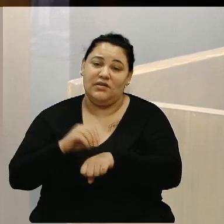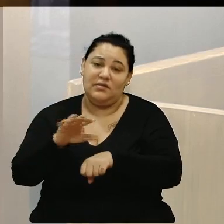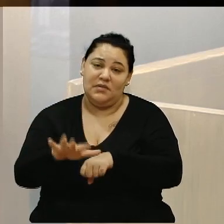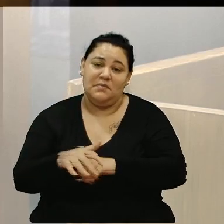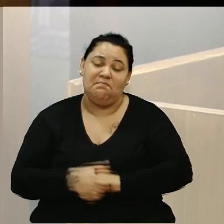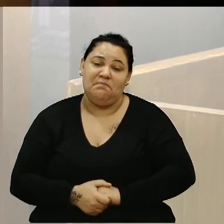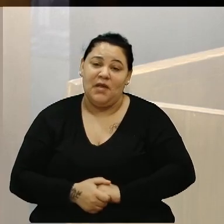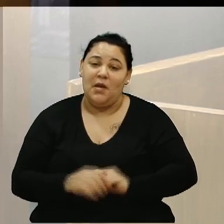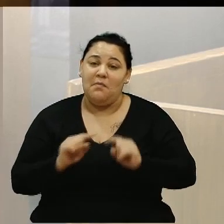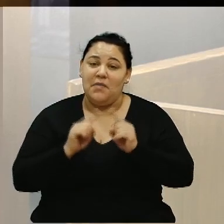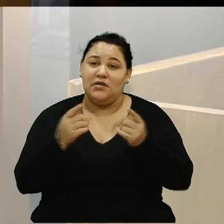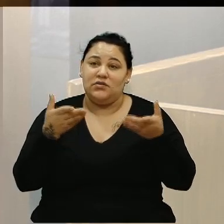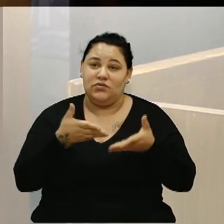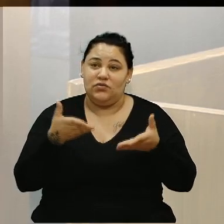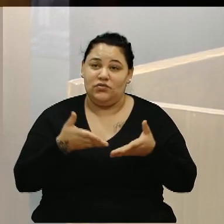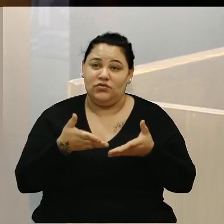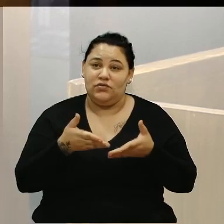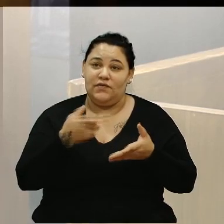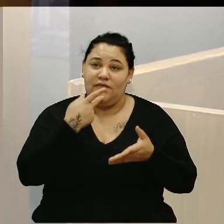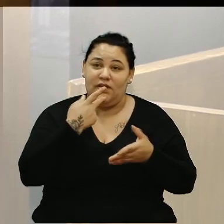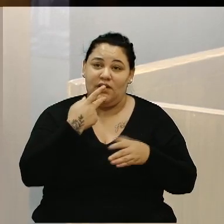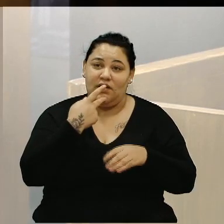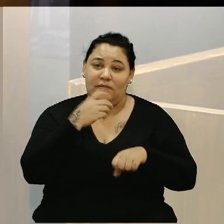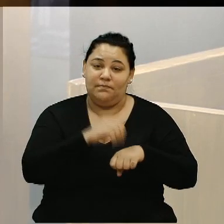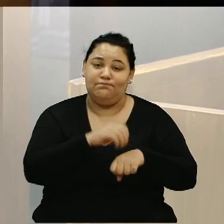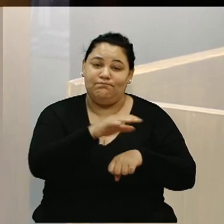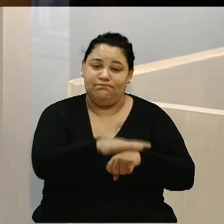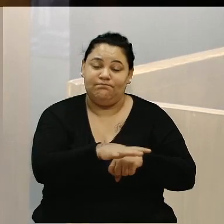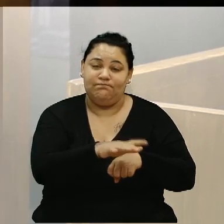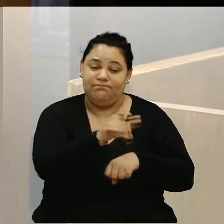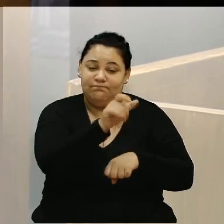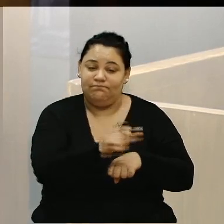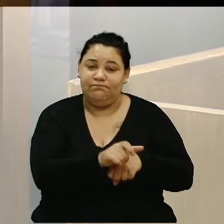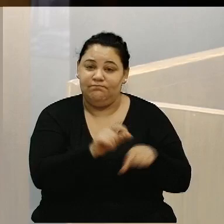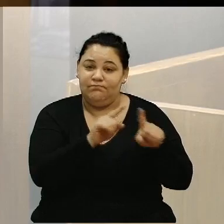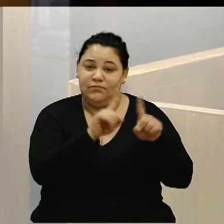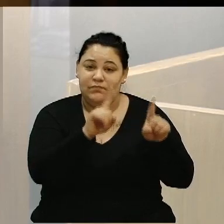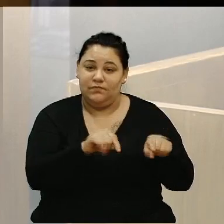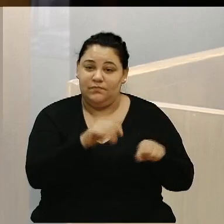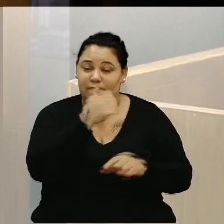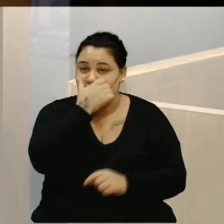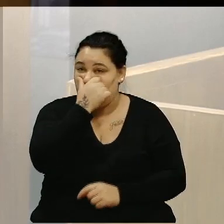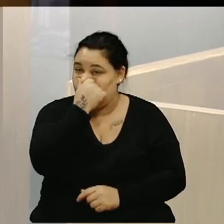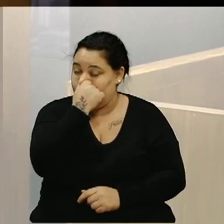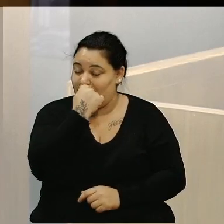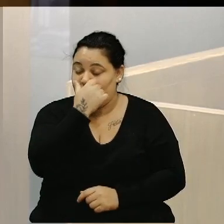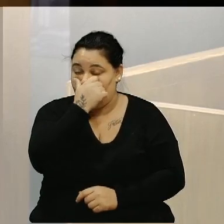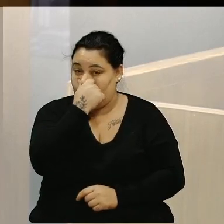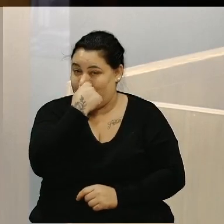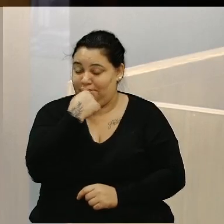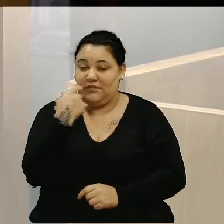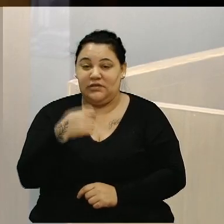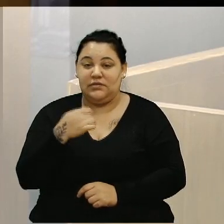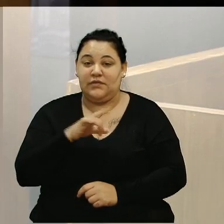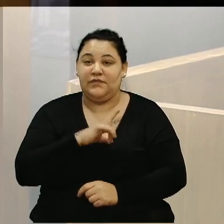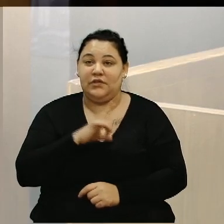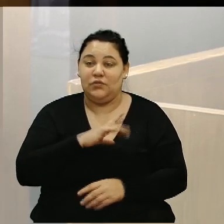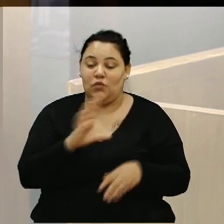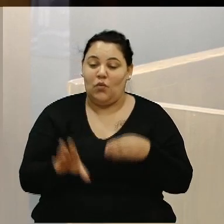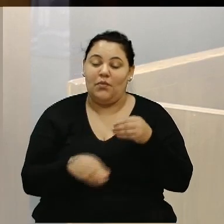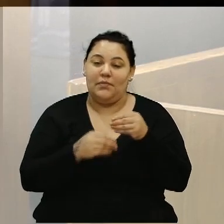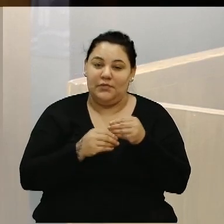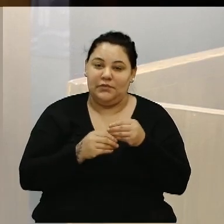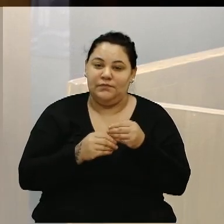eu venho falar dos agentes de endemias. Eles deveriam de receber um auxílio complementar, como se